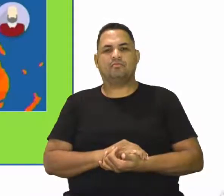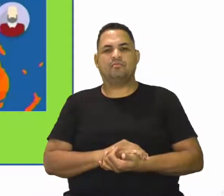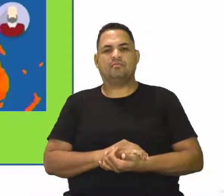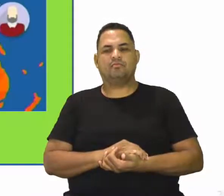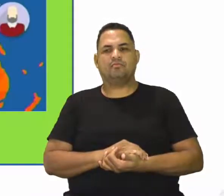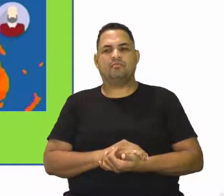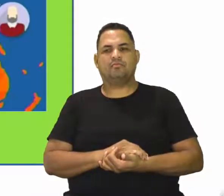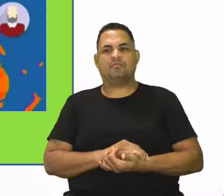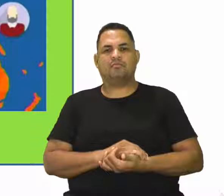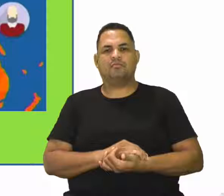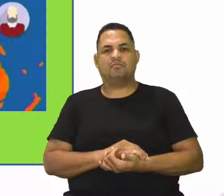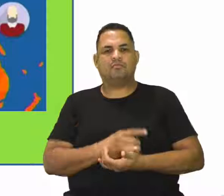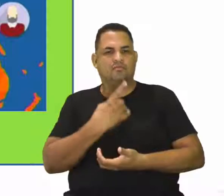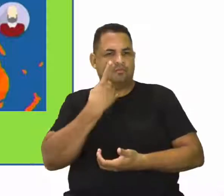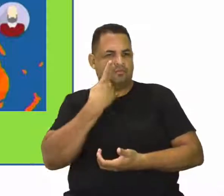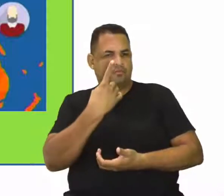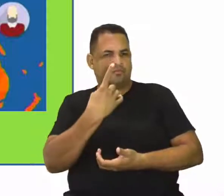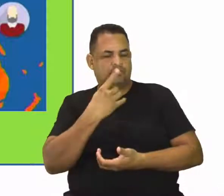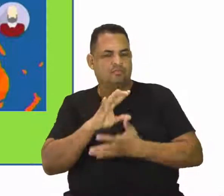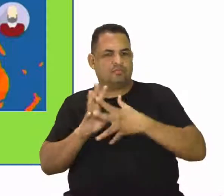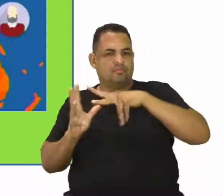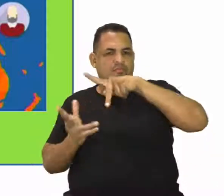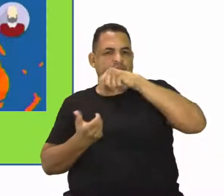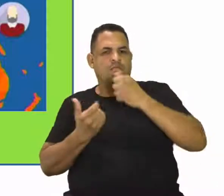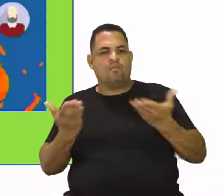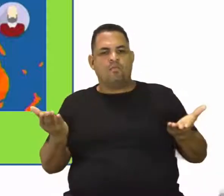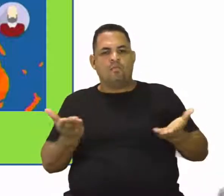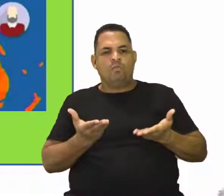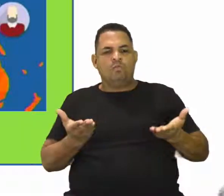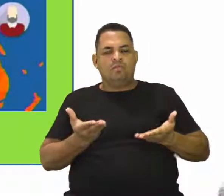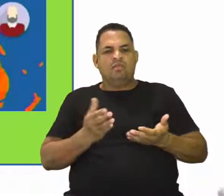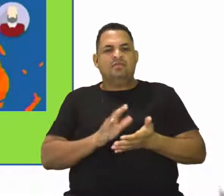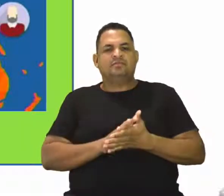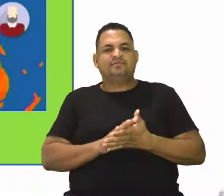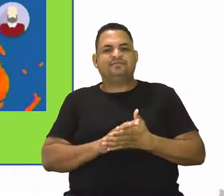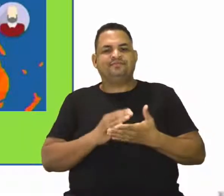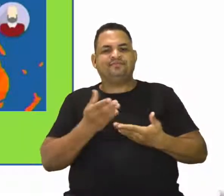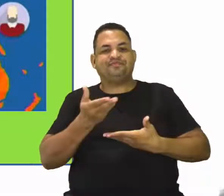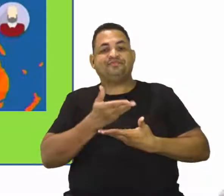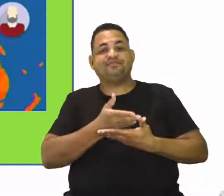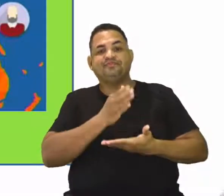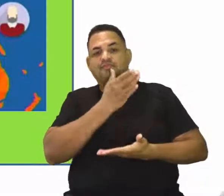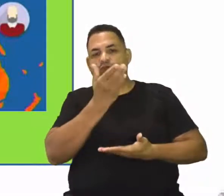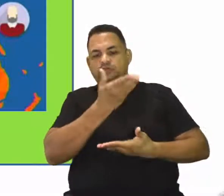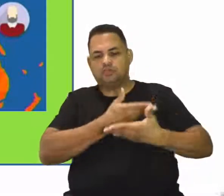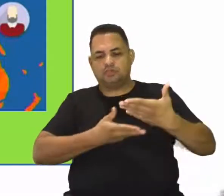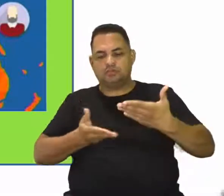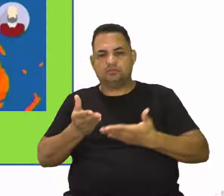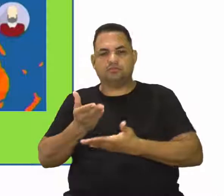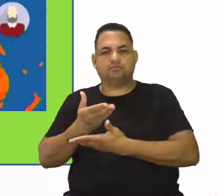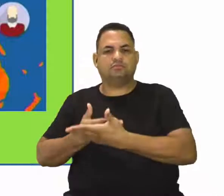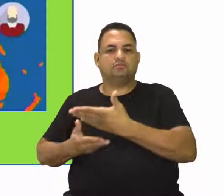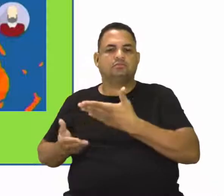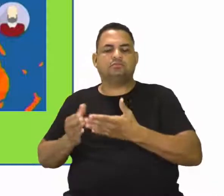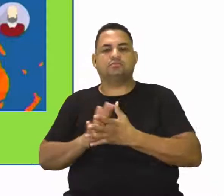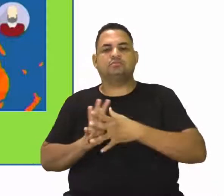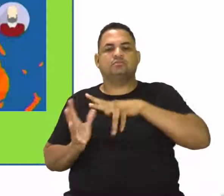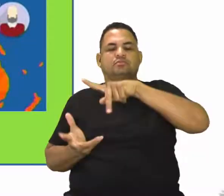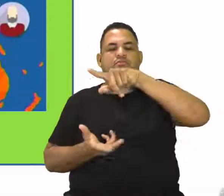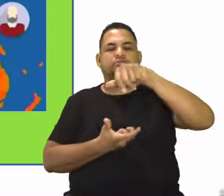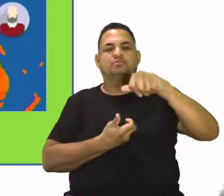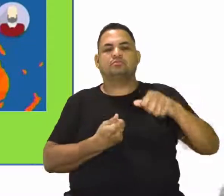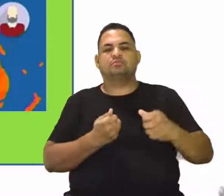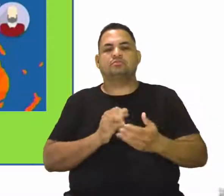E aí, observe que o mundo hoje está interligado, literalmente